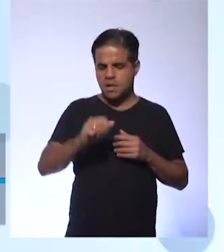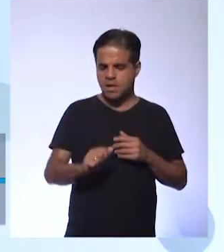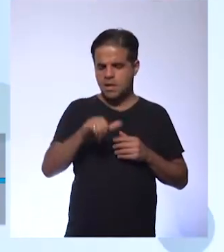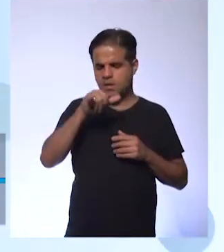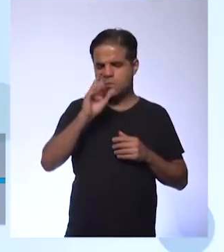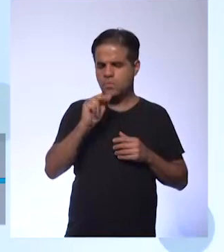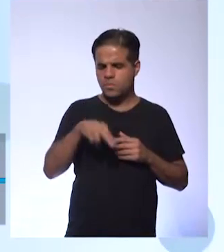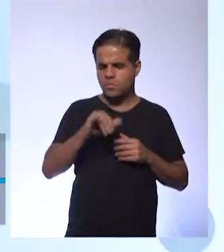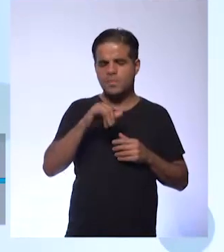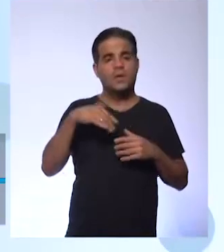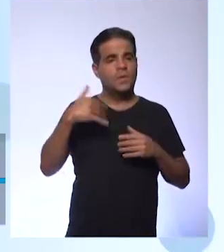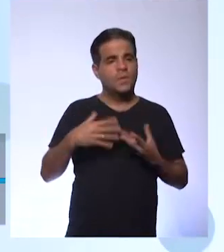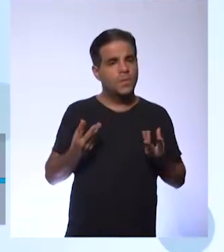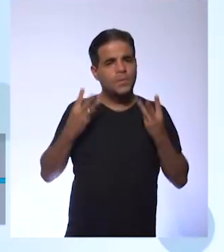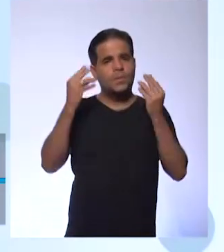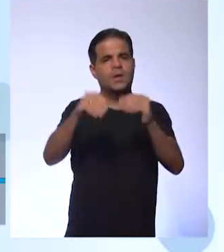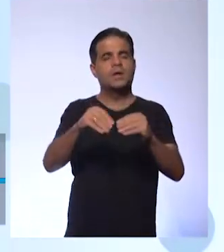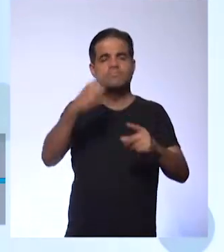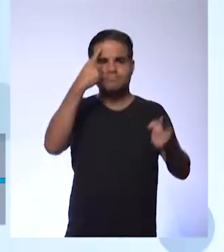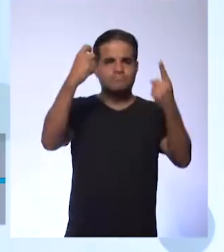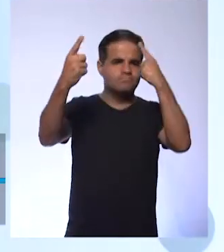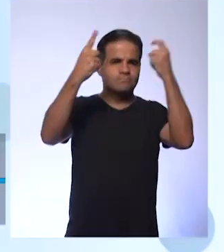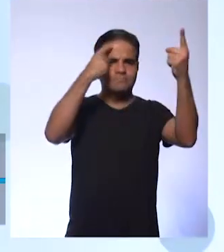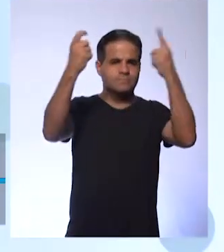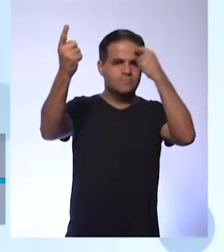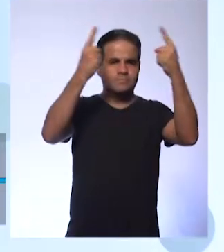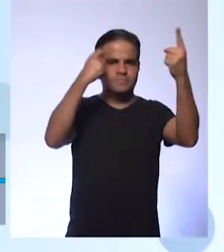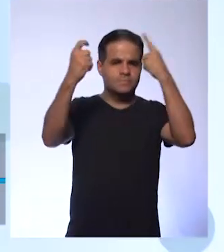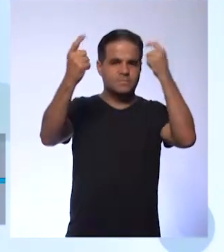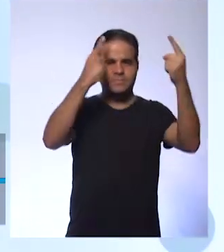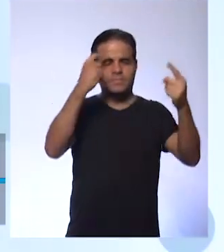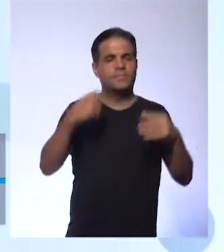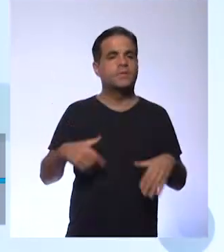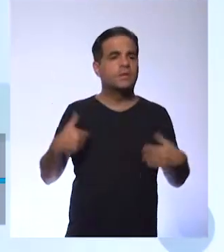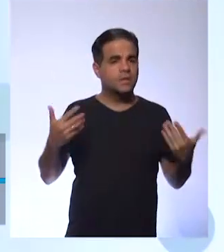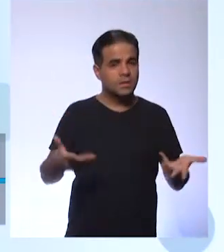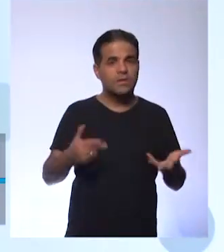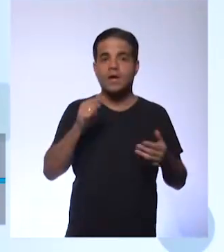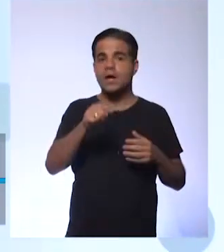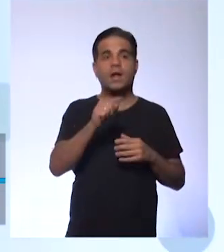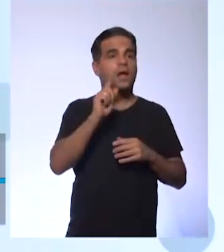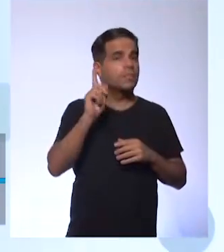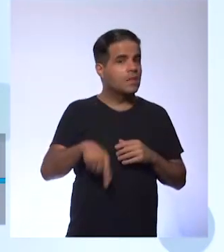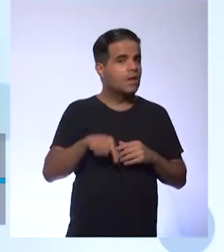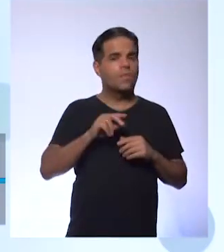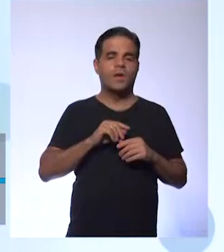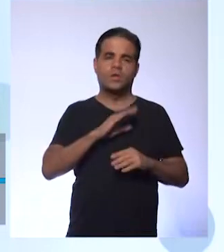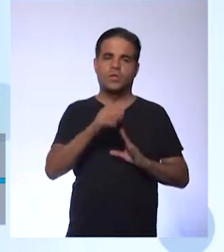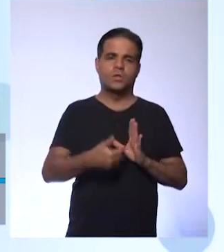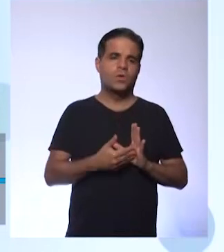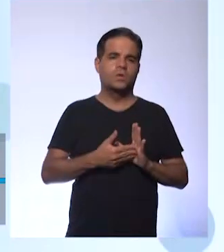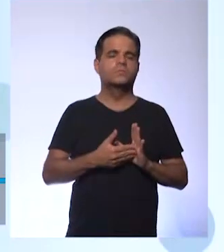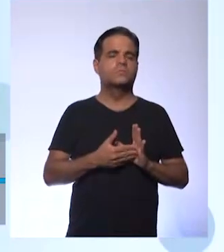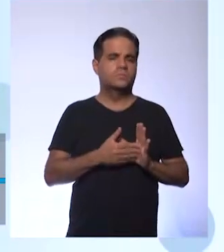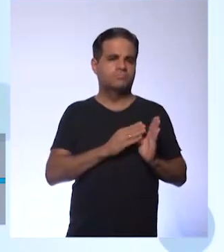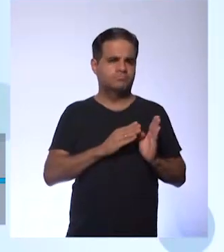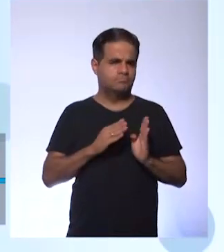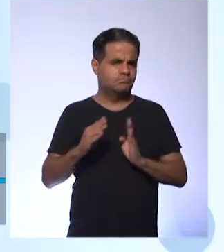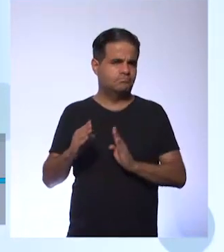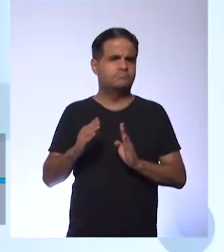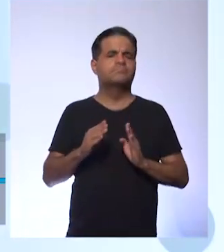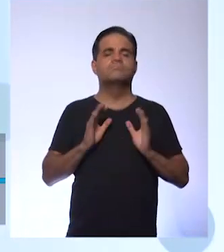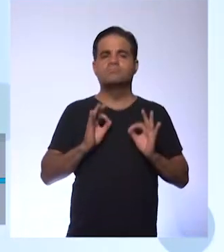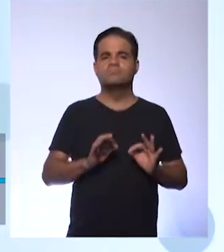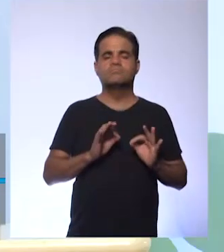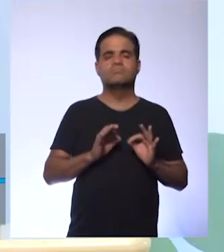colocou para enfatizar a ideia. Enfatizar a ideia de que ela não é todos esses papéis, Emily, será?